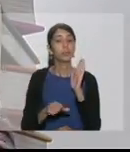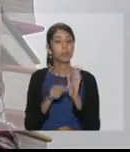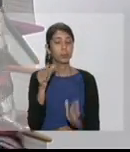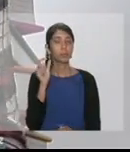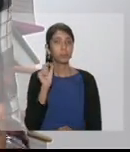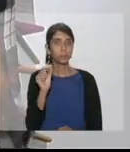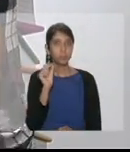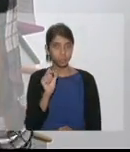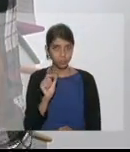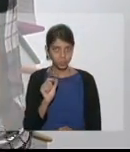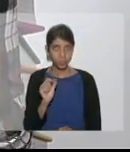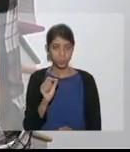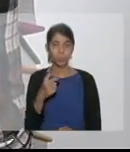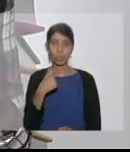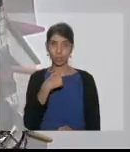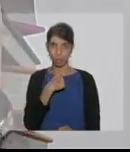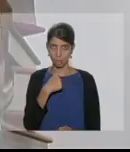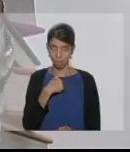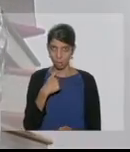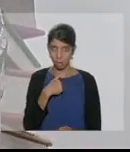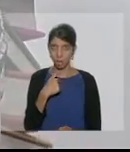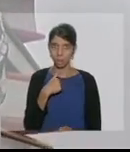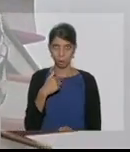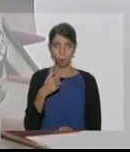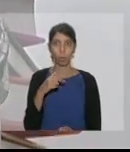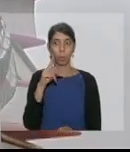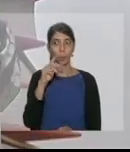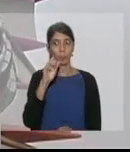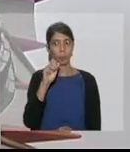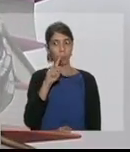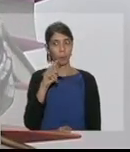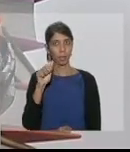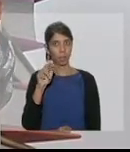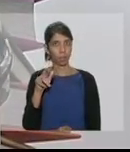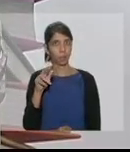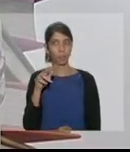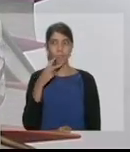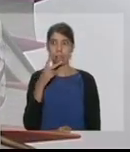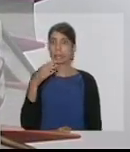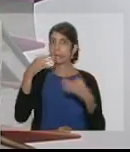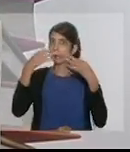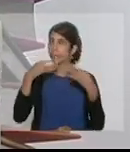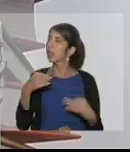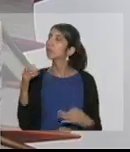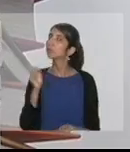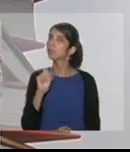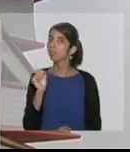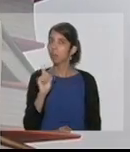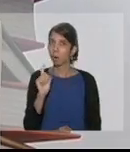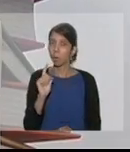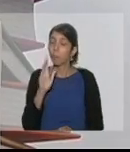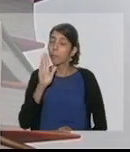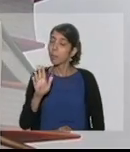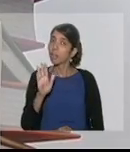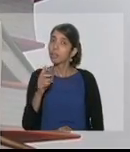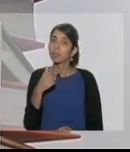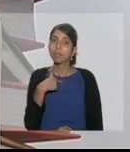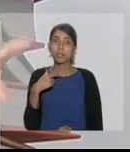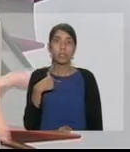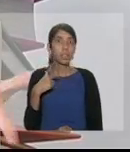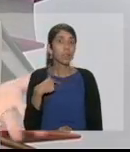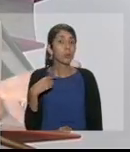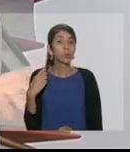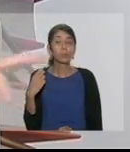primeiramente, a Pepper, não que isso seja o certo, Dani. Eu gosto de frisar algumas coisas porque eu sou